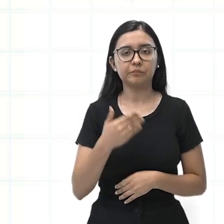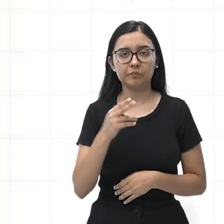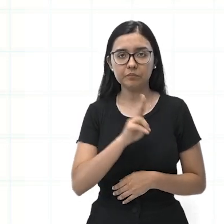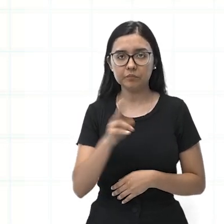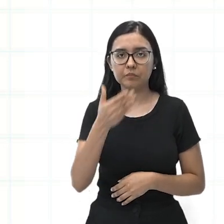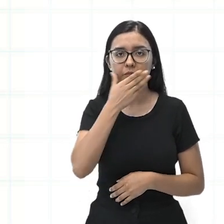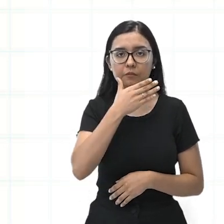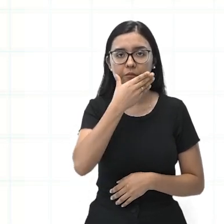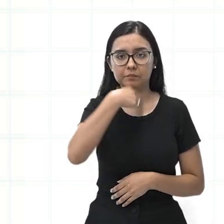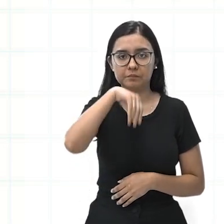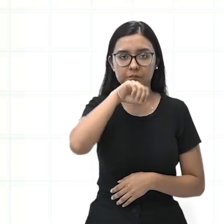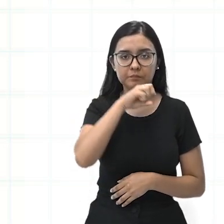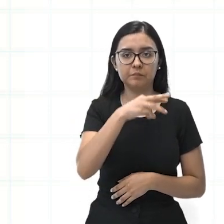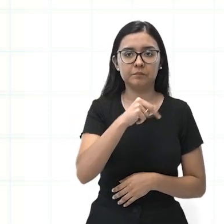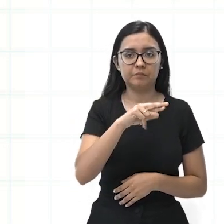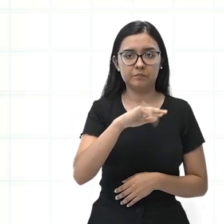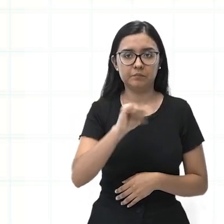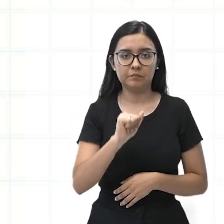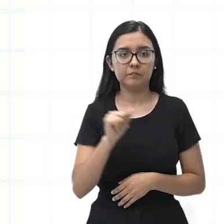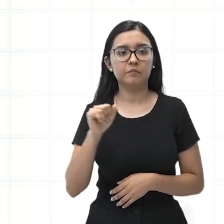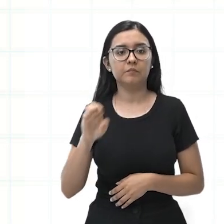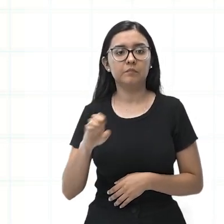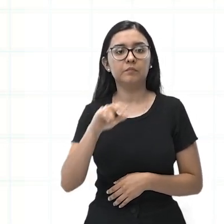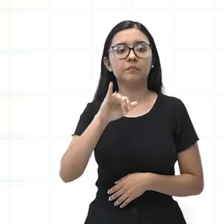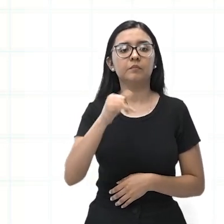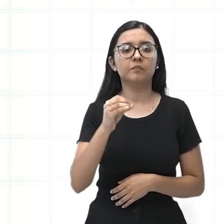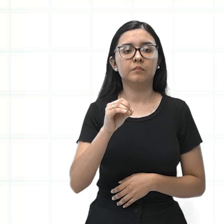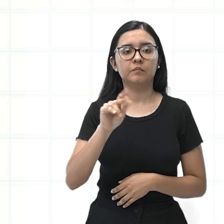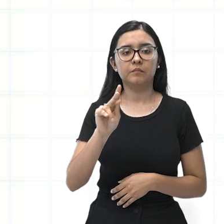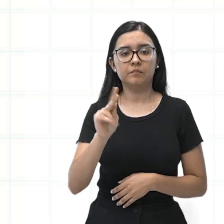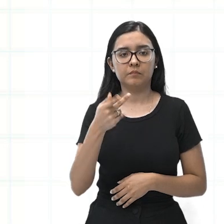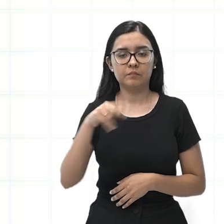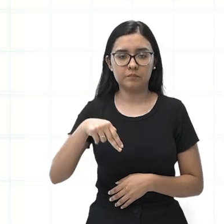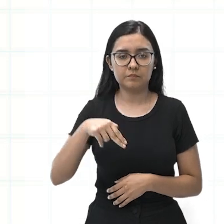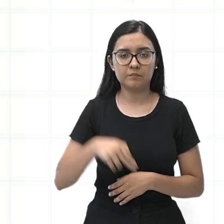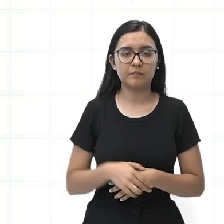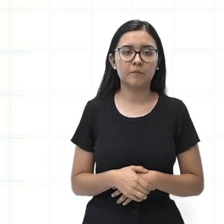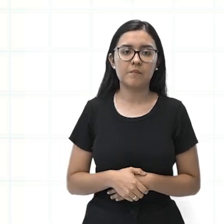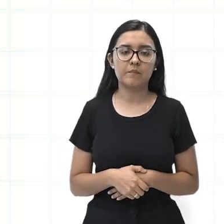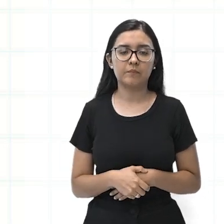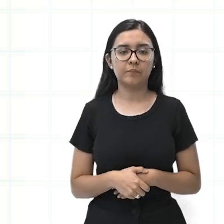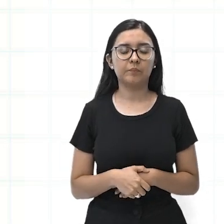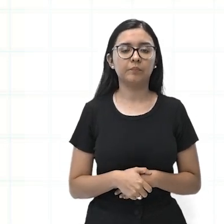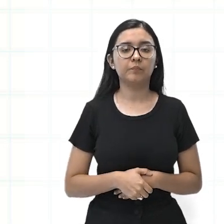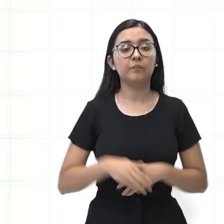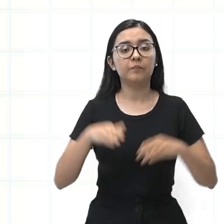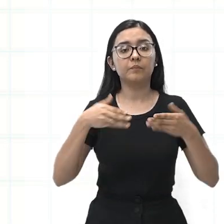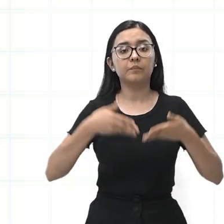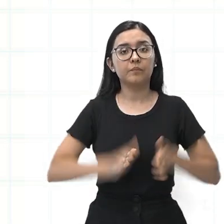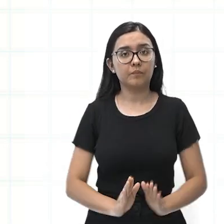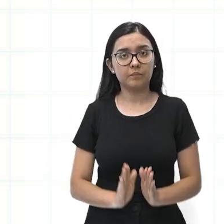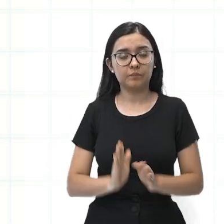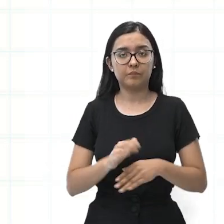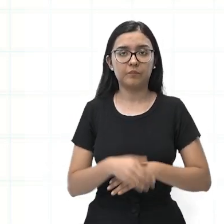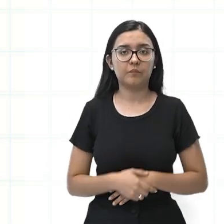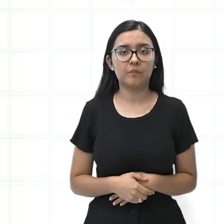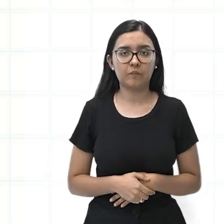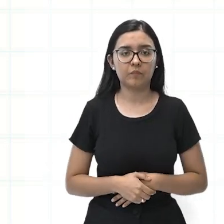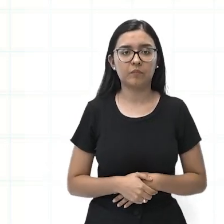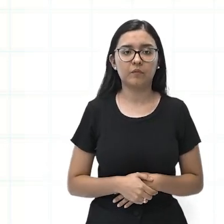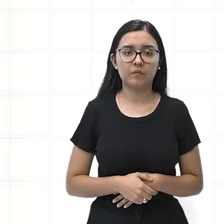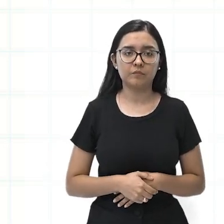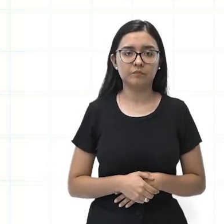meus pais são Maria and John. I was born on June. Eu nasci. I was born.